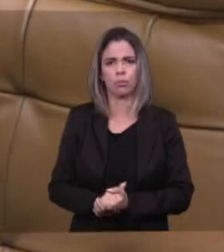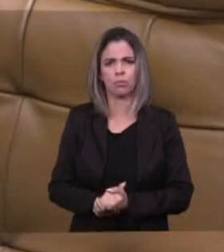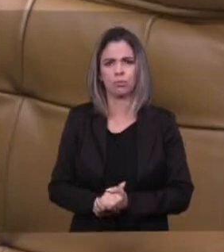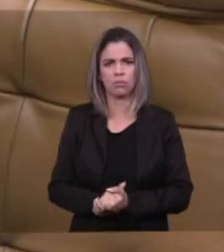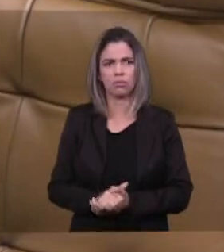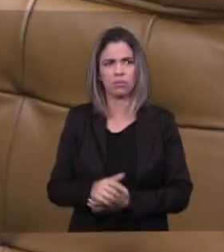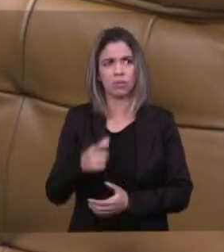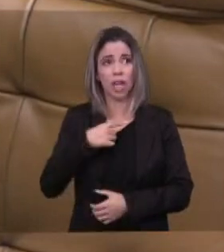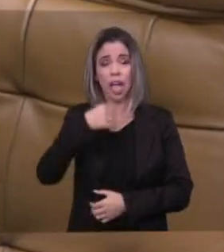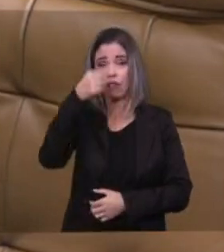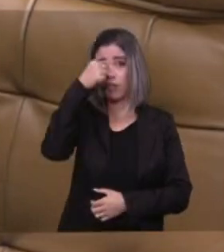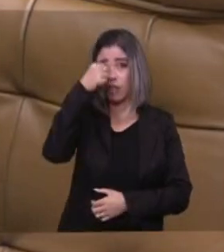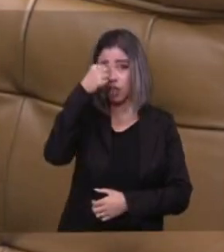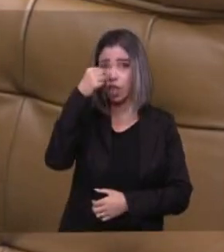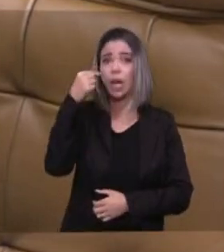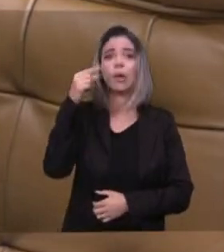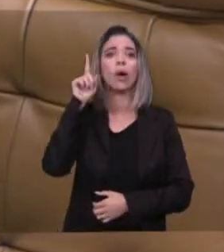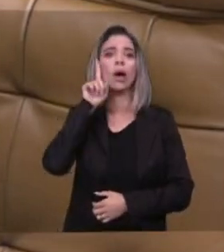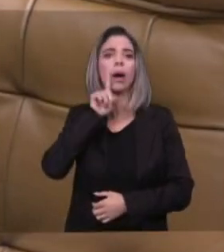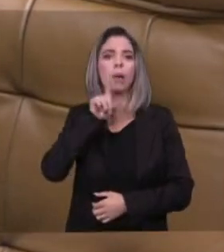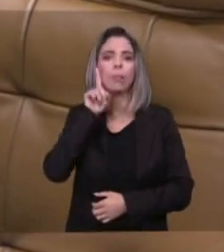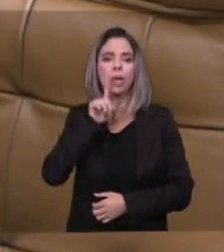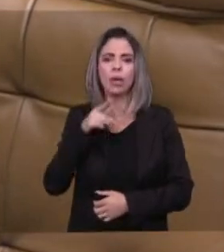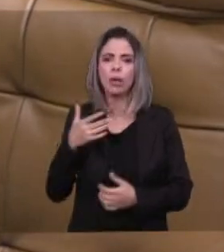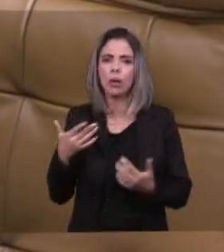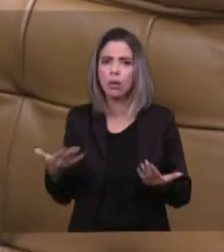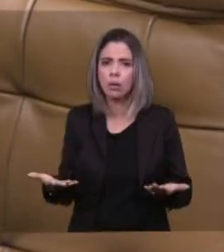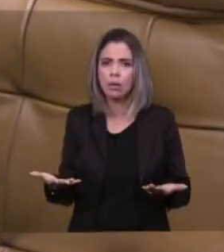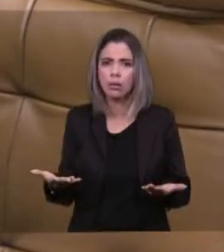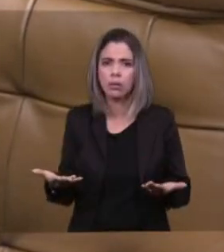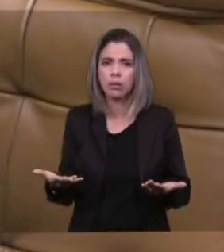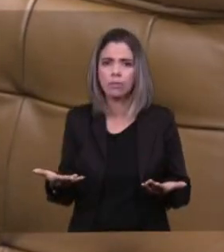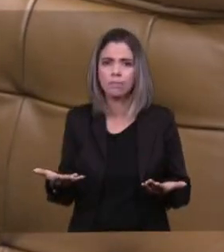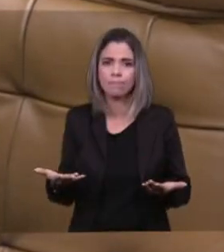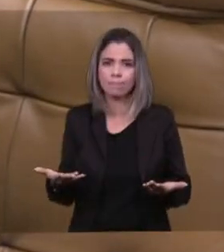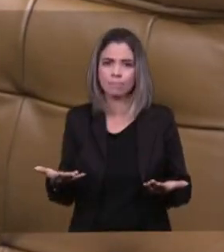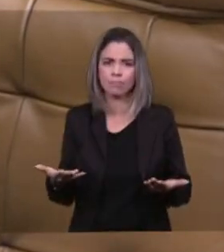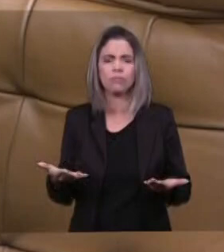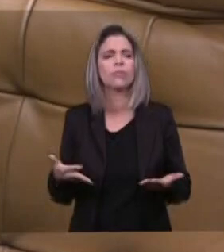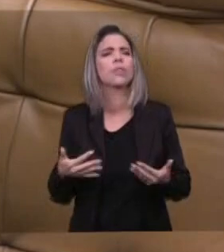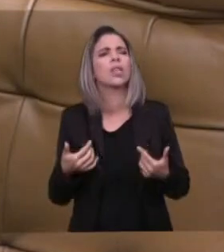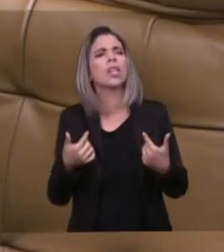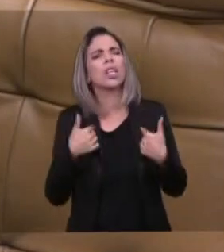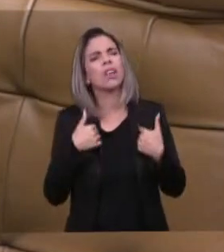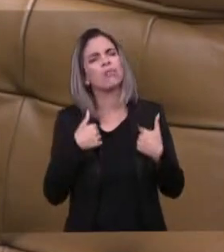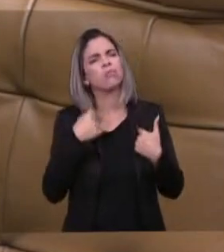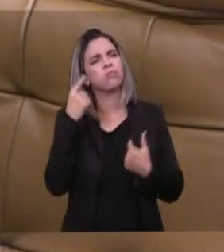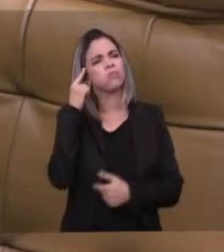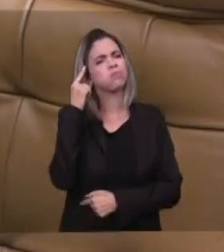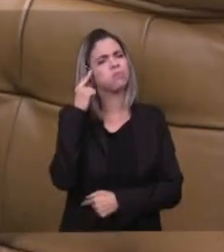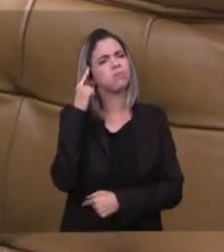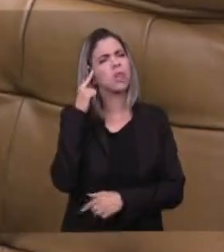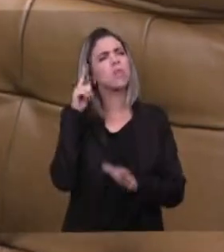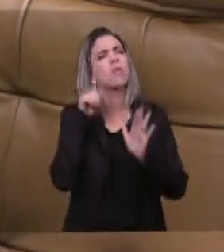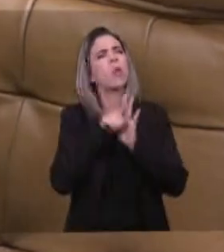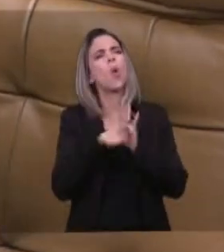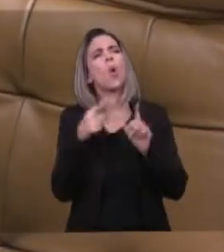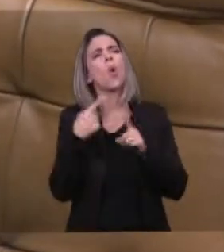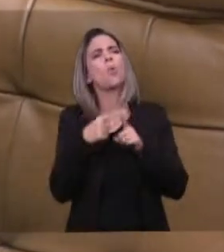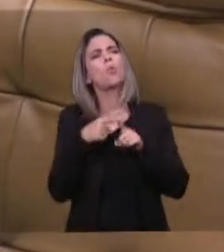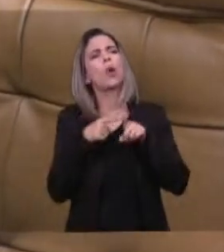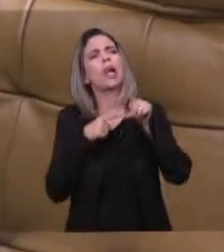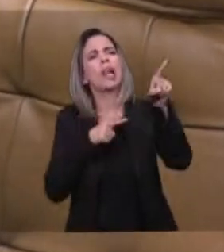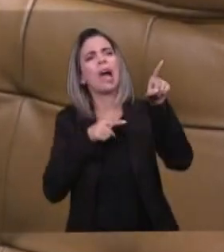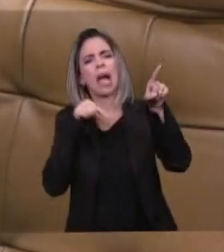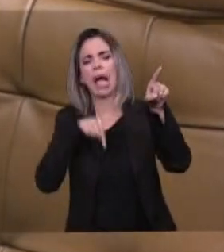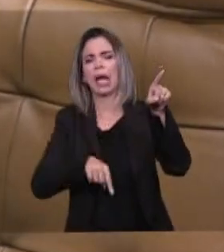evangélicos americanos. Evangélicos. Eu perguntei, por que eles estão lá e não